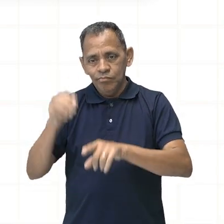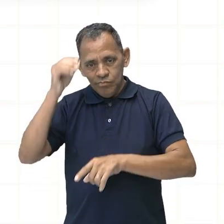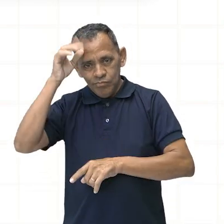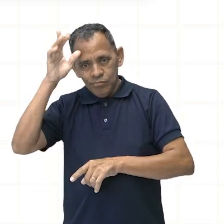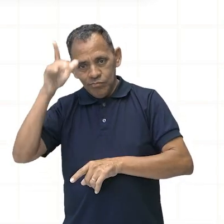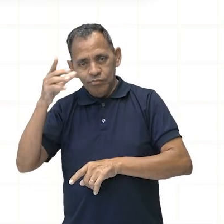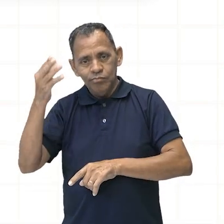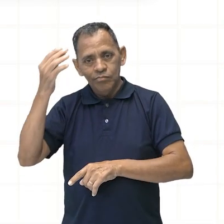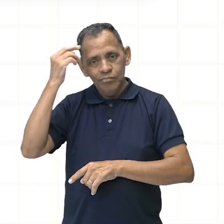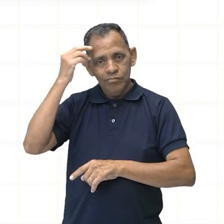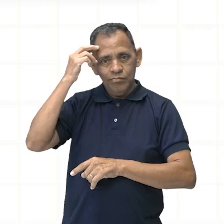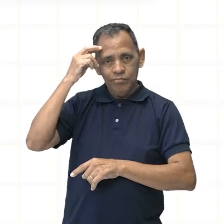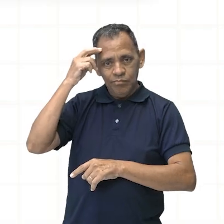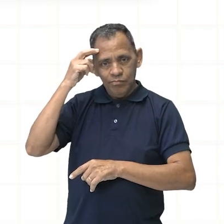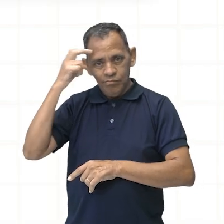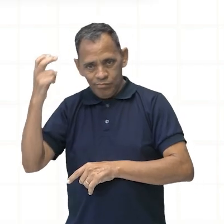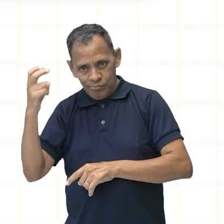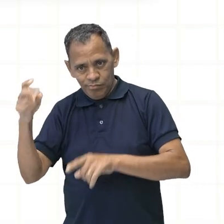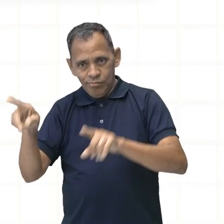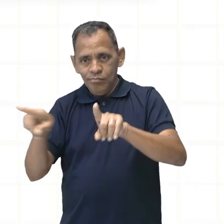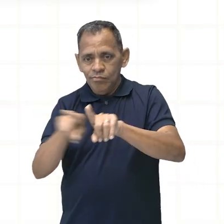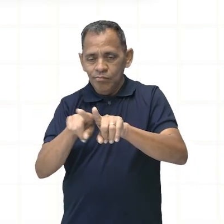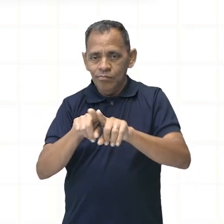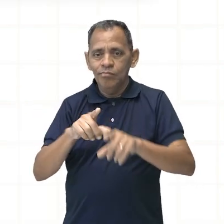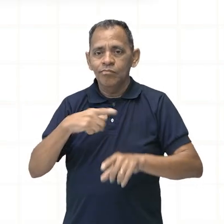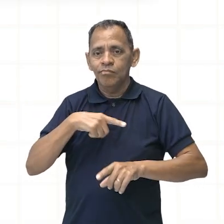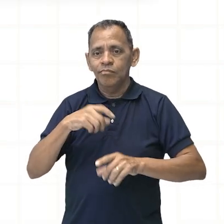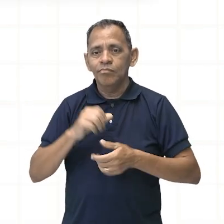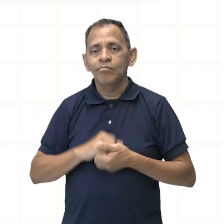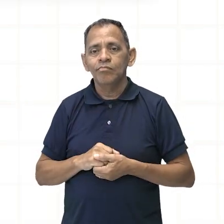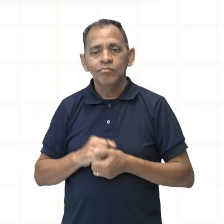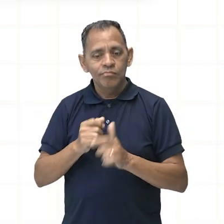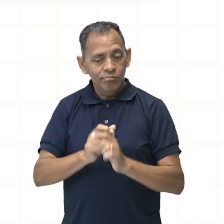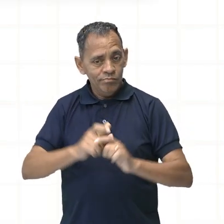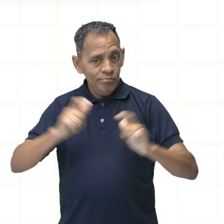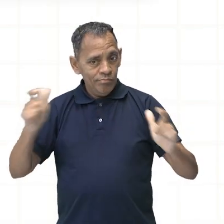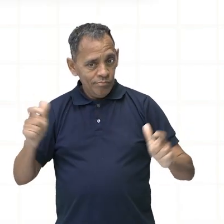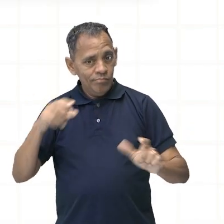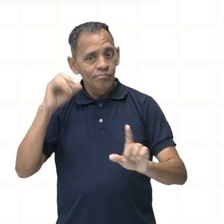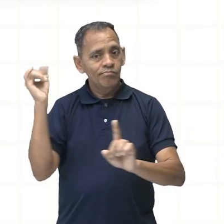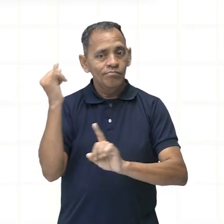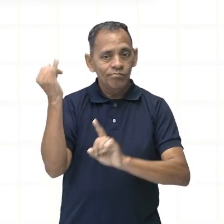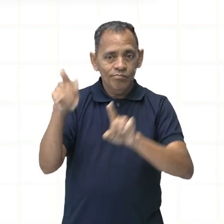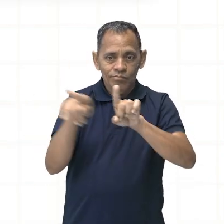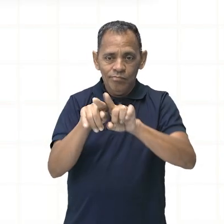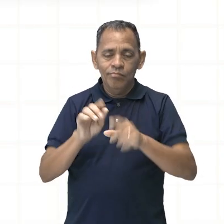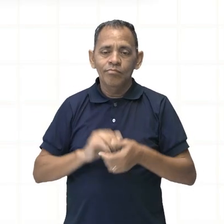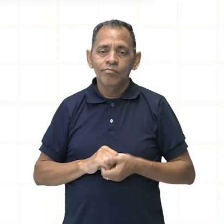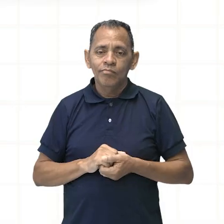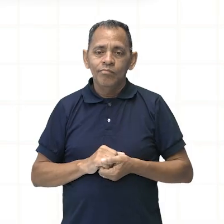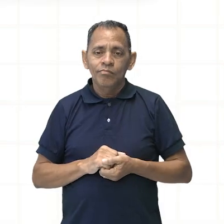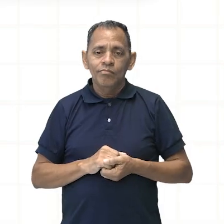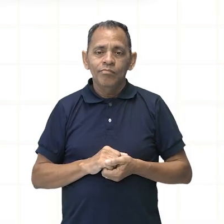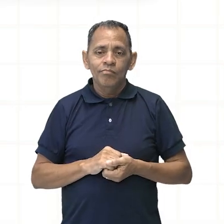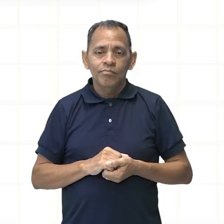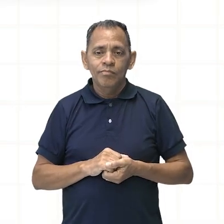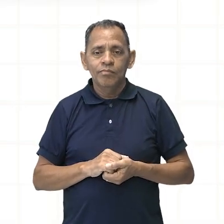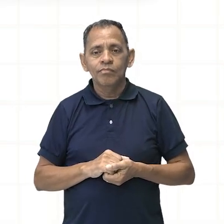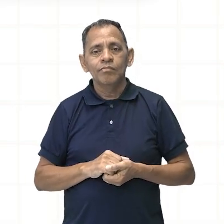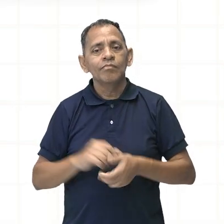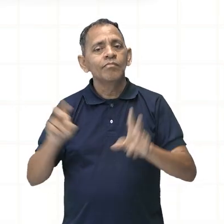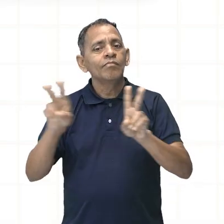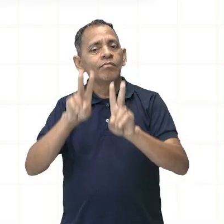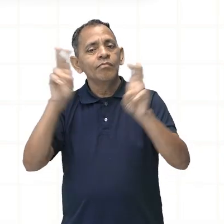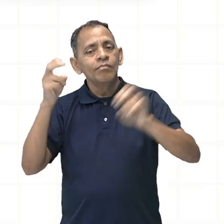a sabedoria, o intelecto tem uma grande relevância. É muito importante a questão